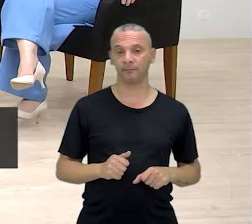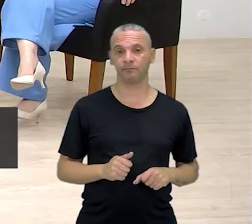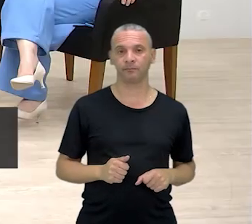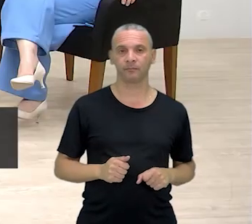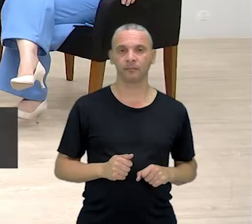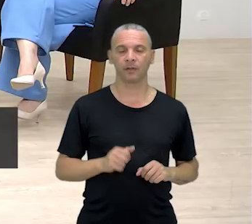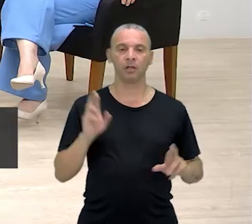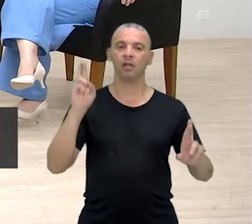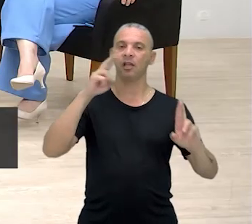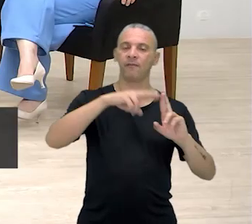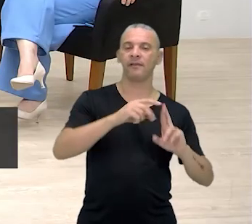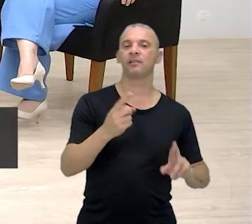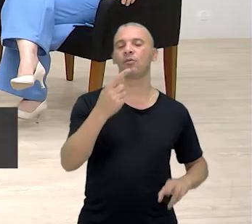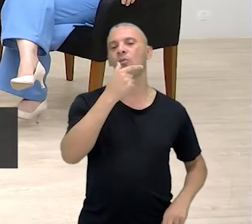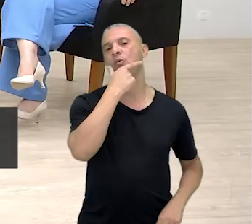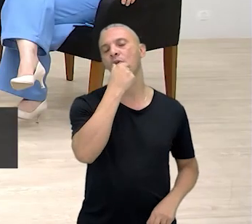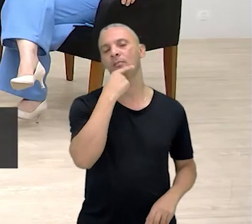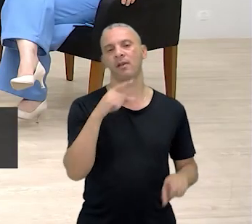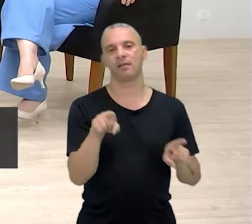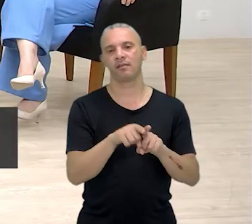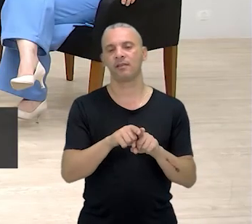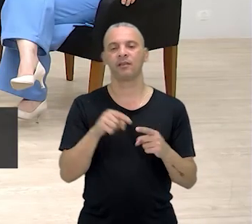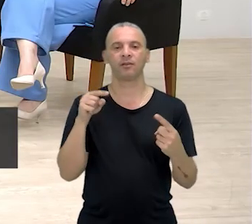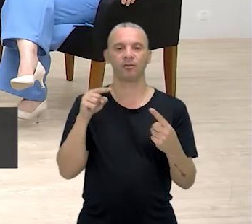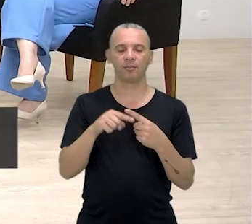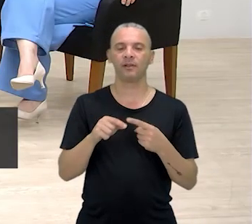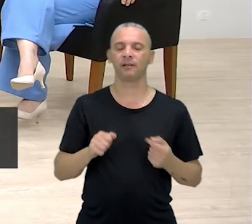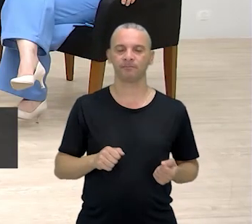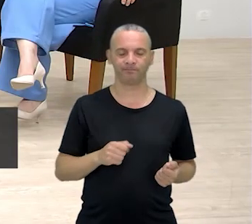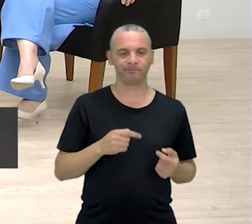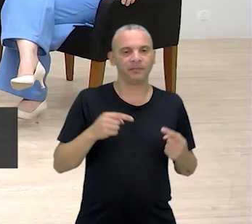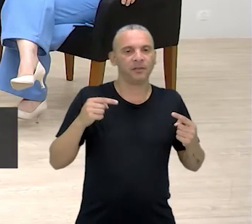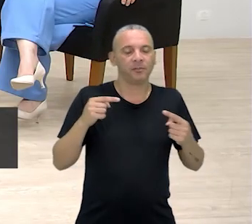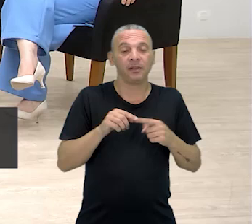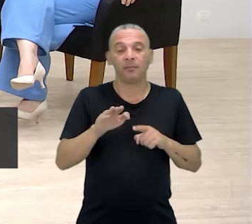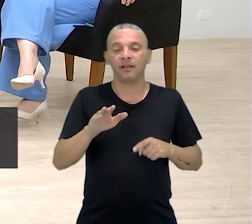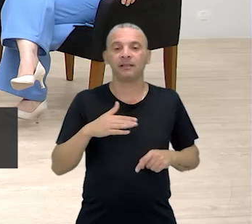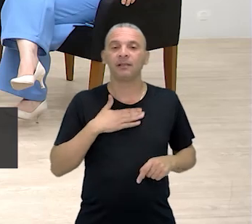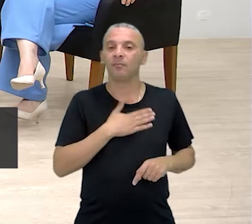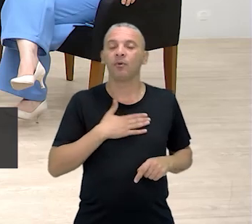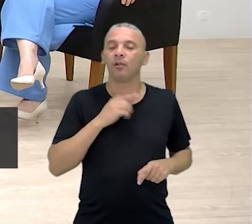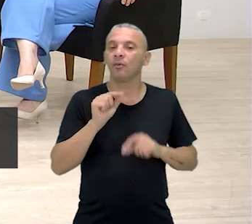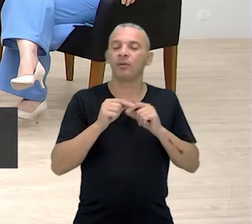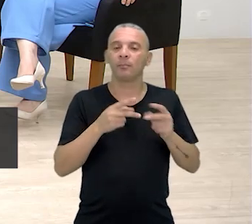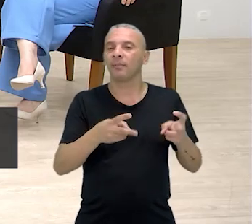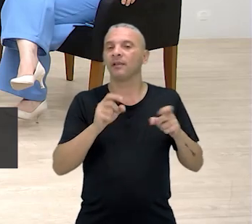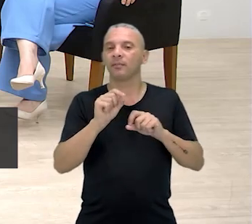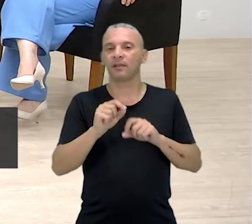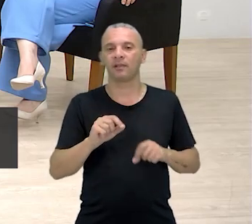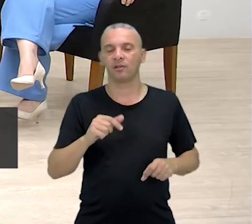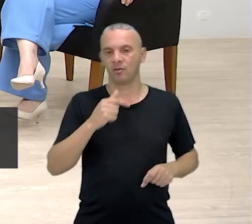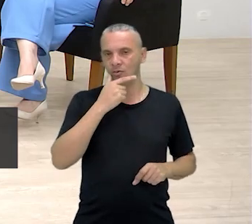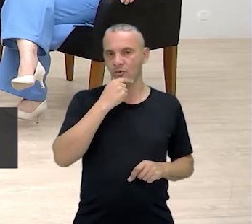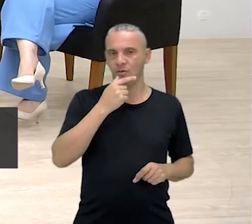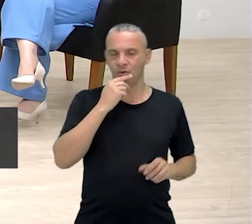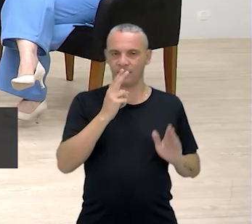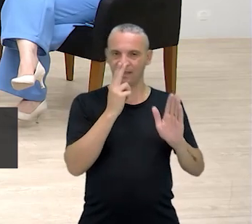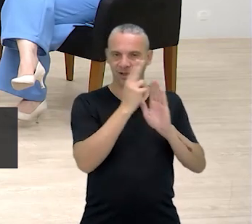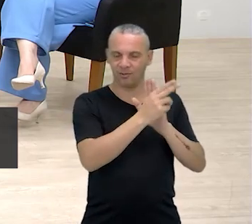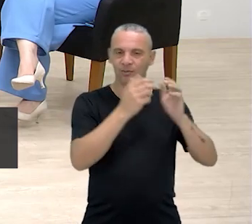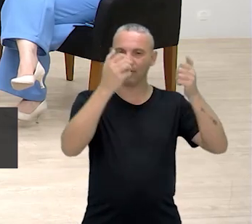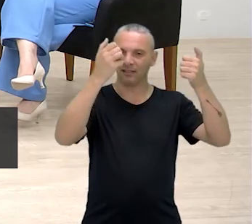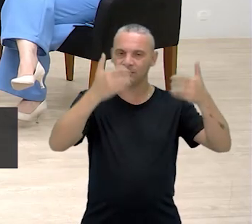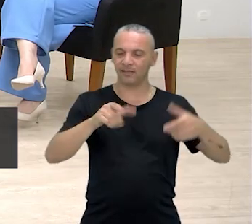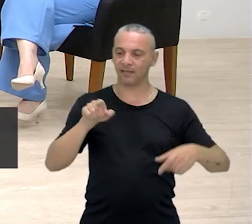uma representação masculina, né? que a validasse, né? Mas é interessante perceber que o José de Alencar colocava o